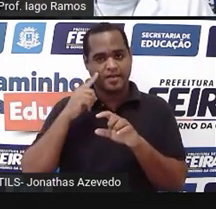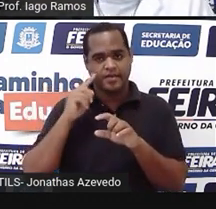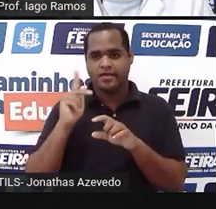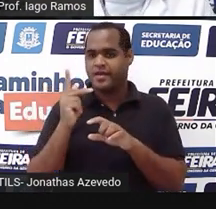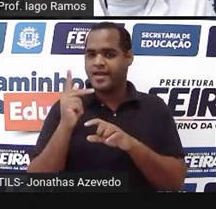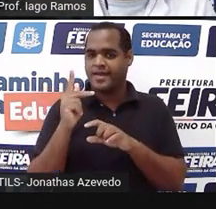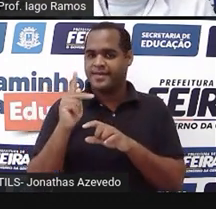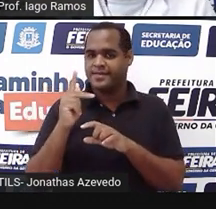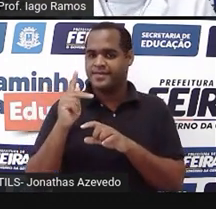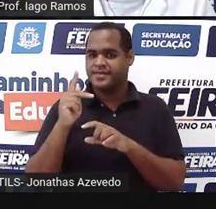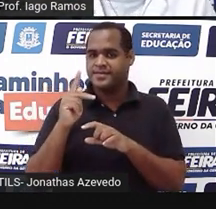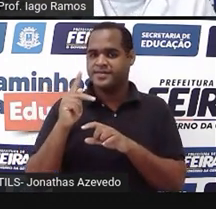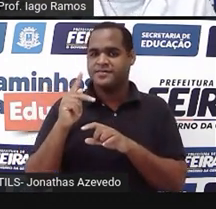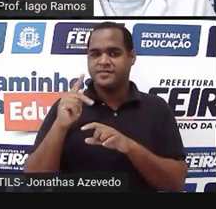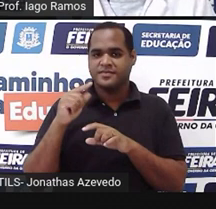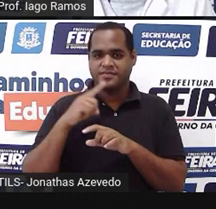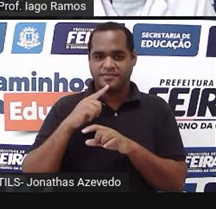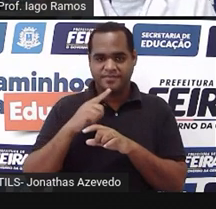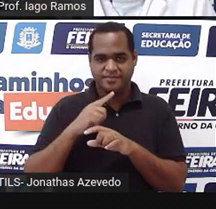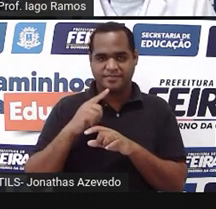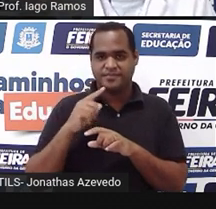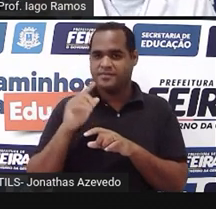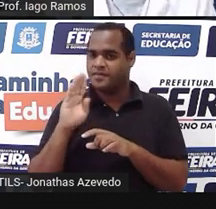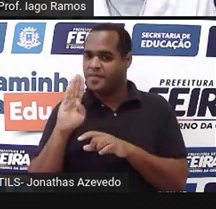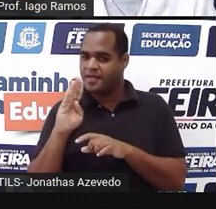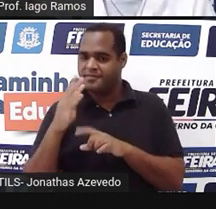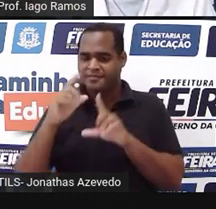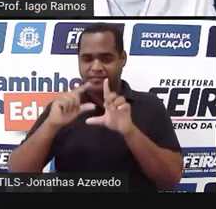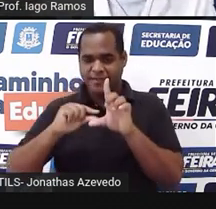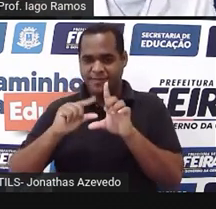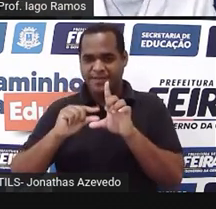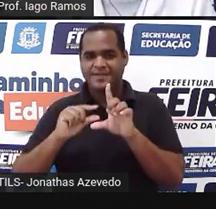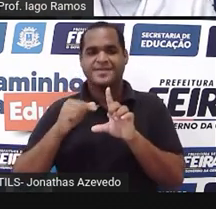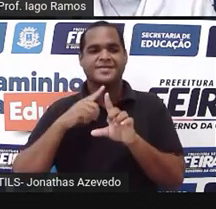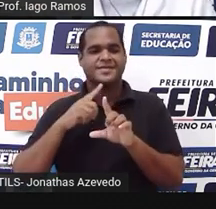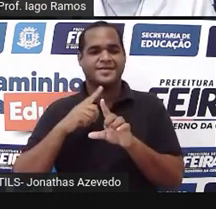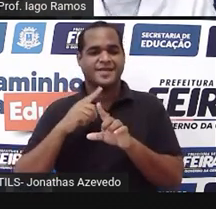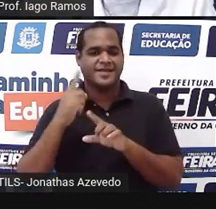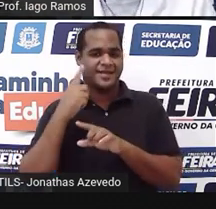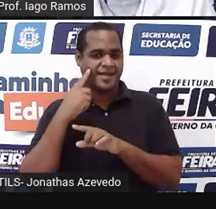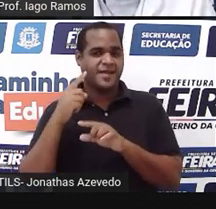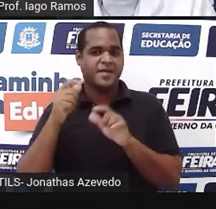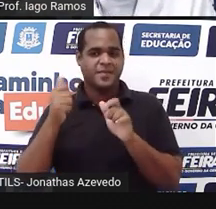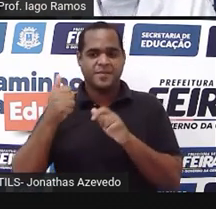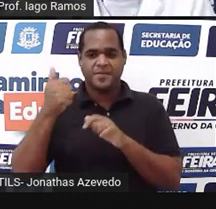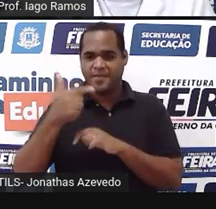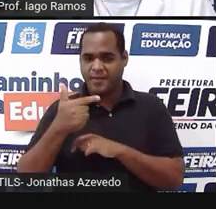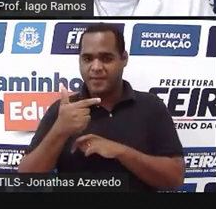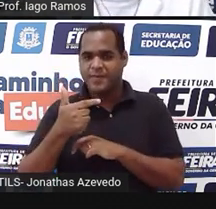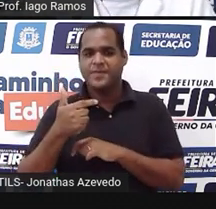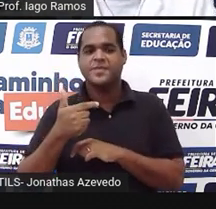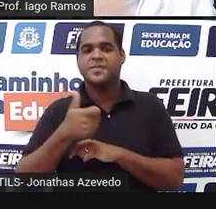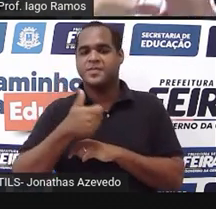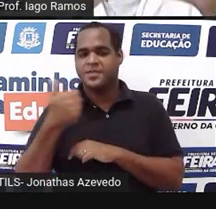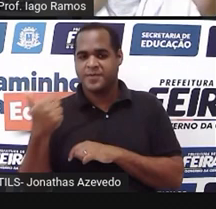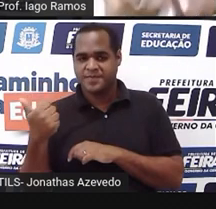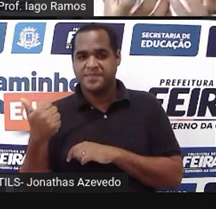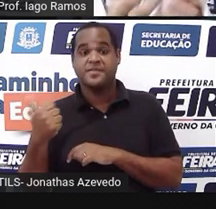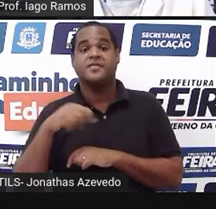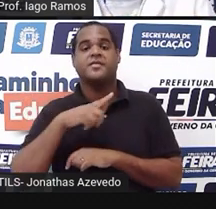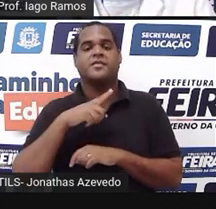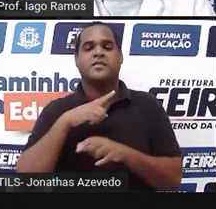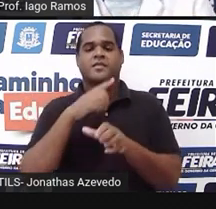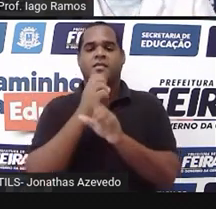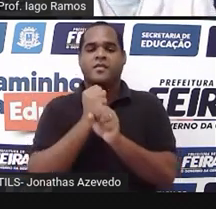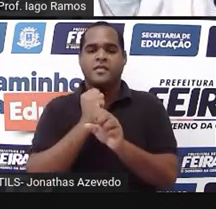trapézio mais o b minúsculo o bebê pequeno é a base menor lá em cima depois de